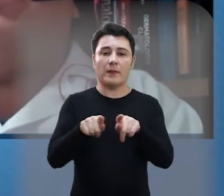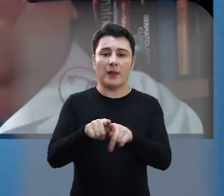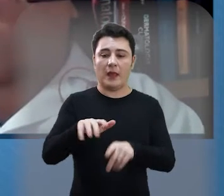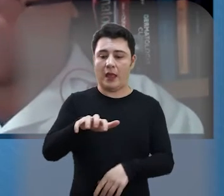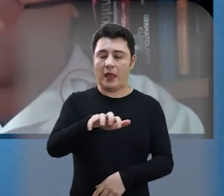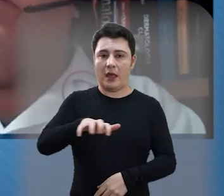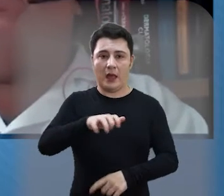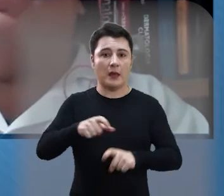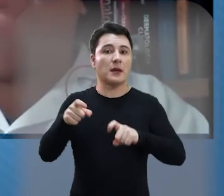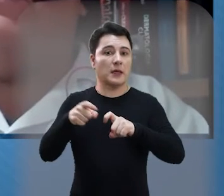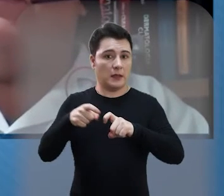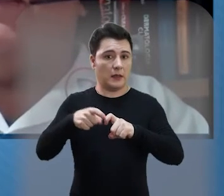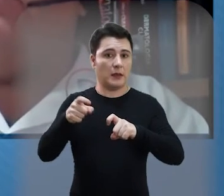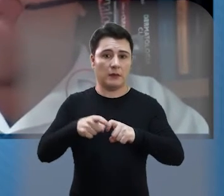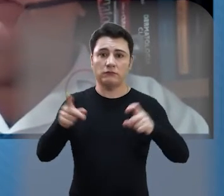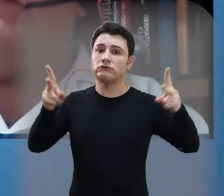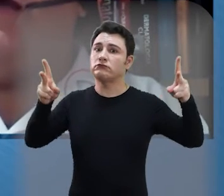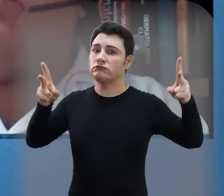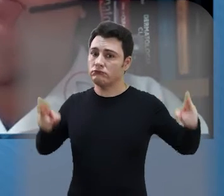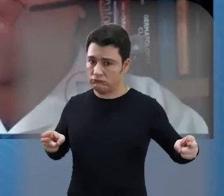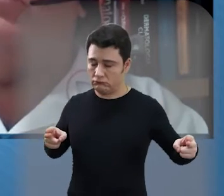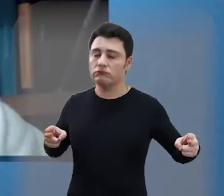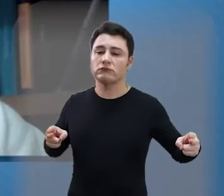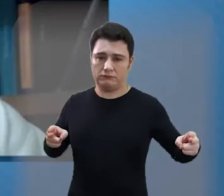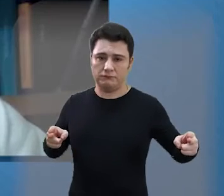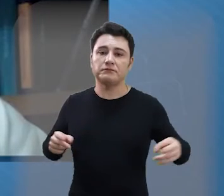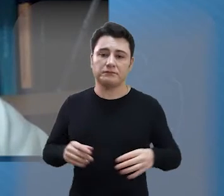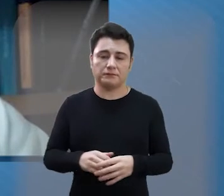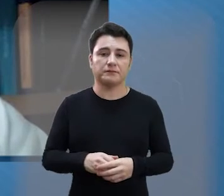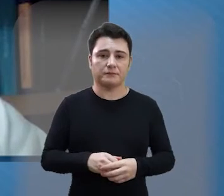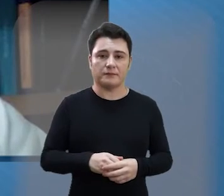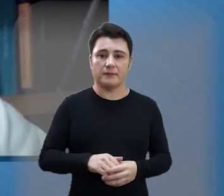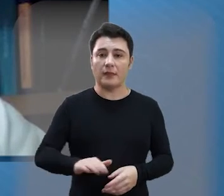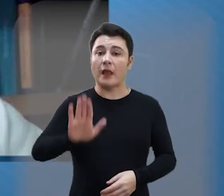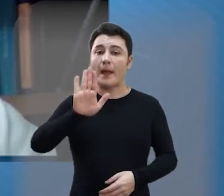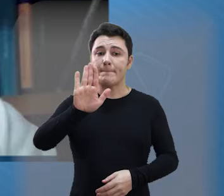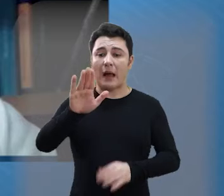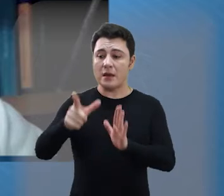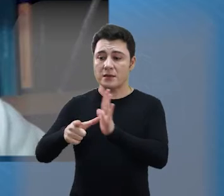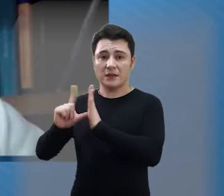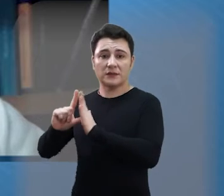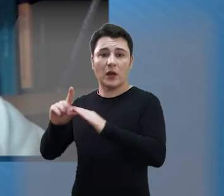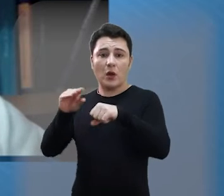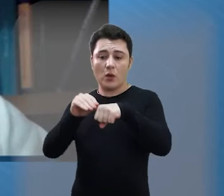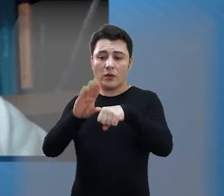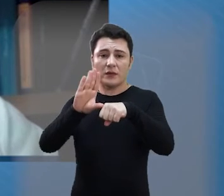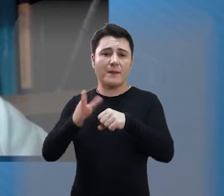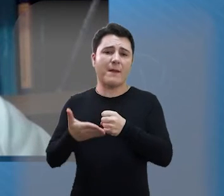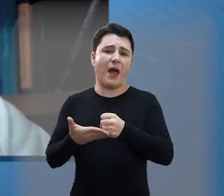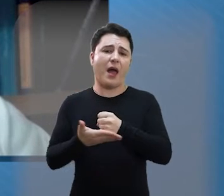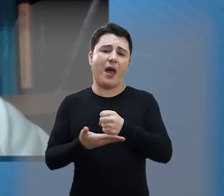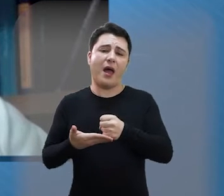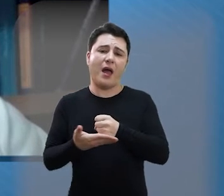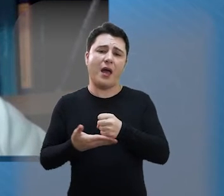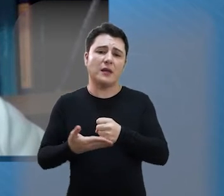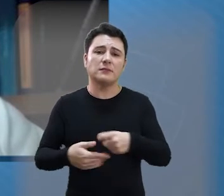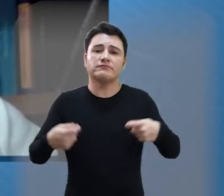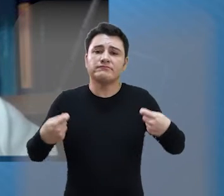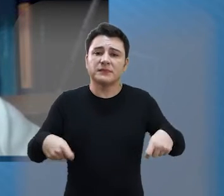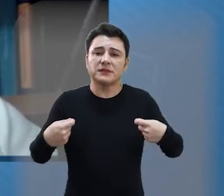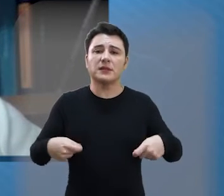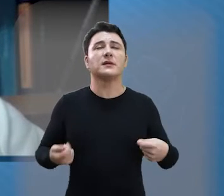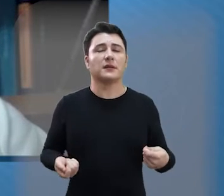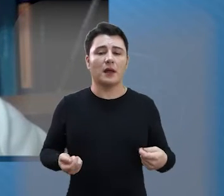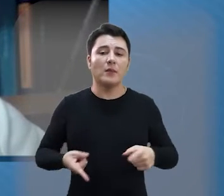isso deu um avanço para a humanidade fantástico, e mesmo para a medicina também. Mas você precisa